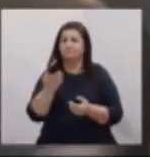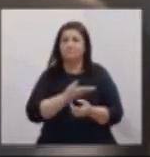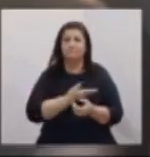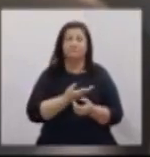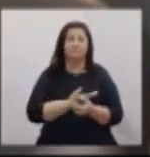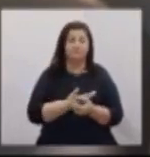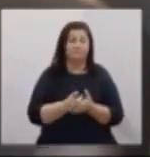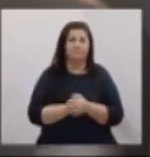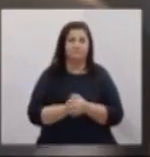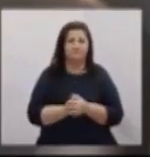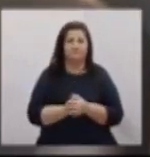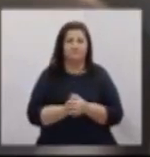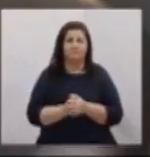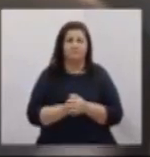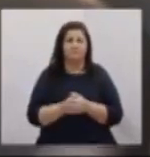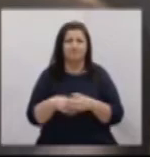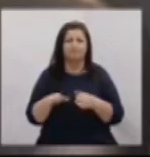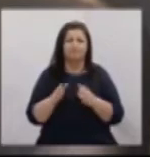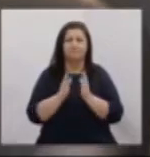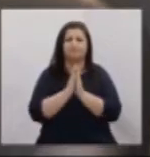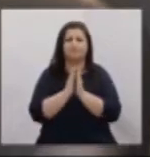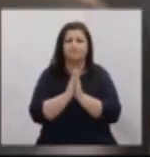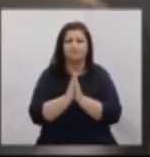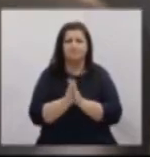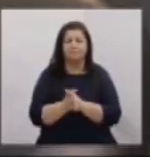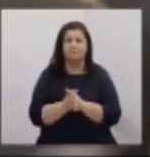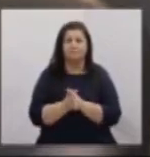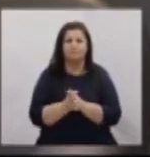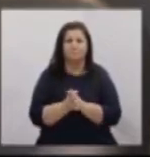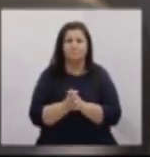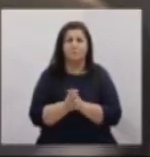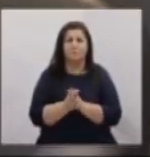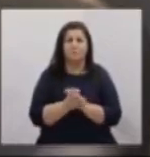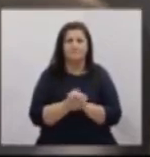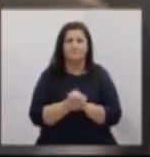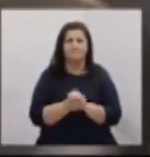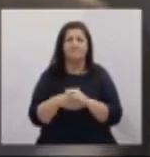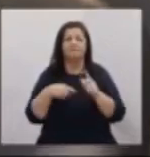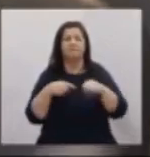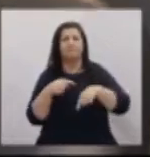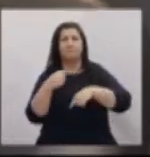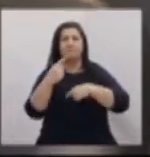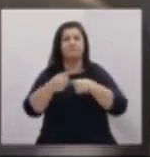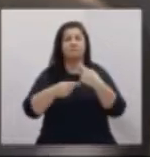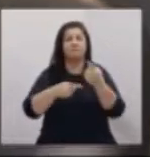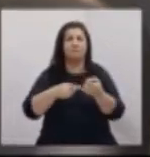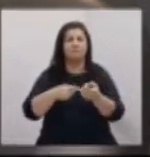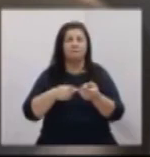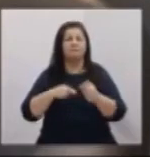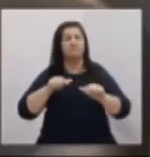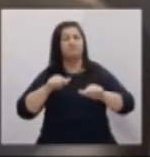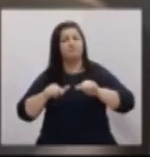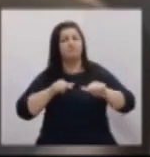elas faziam Moçambique nas casas para fazer a capelinha São João Bosco. E daí para cá, a gente foi caminhando na comunidade e trabalhando,